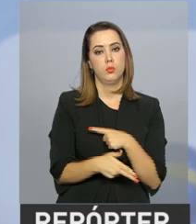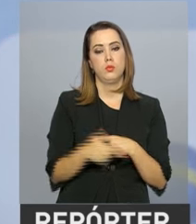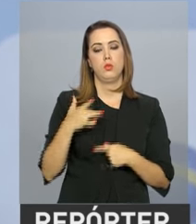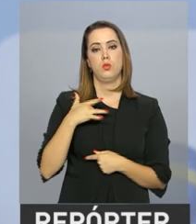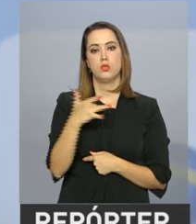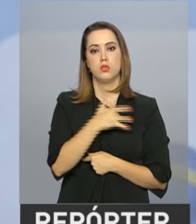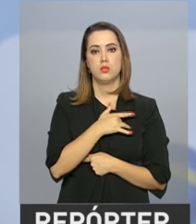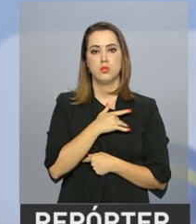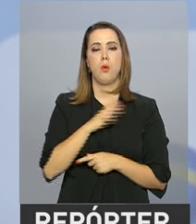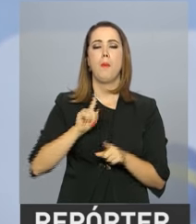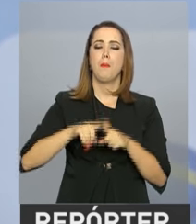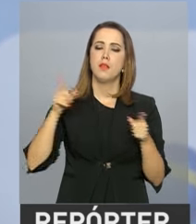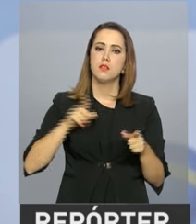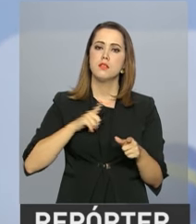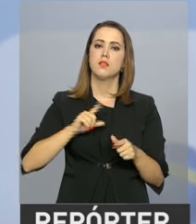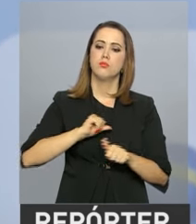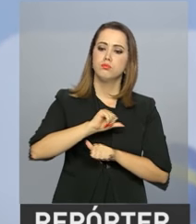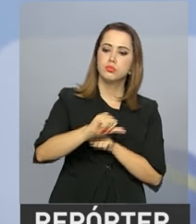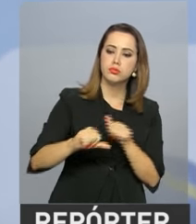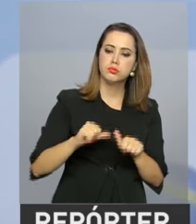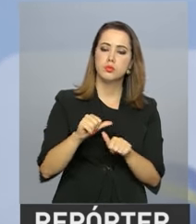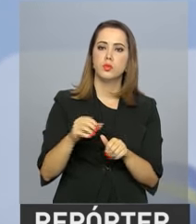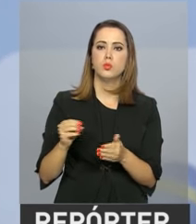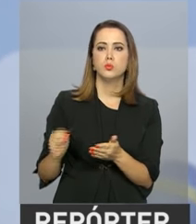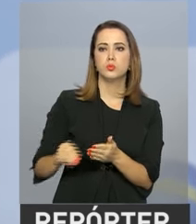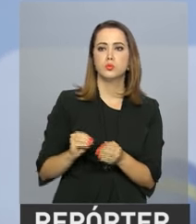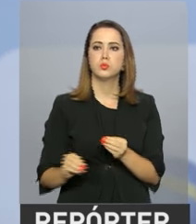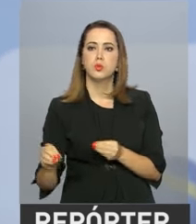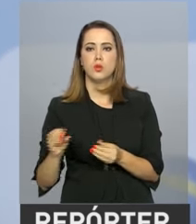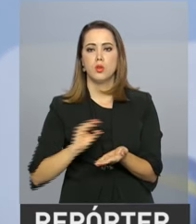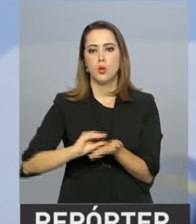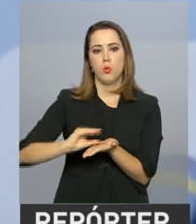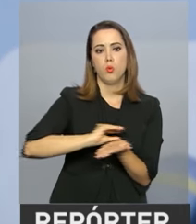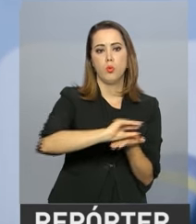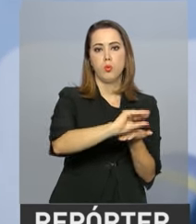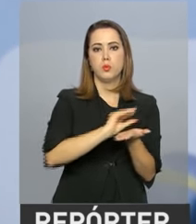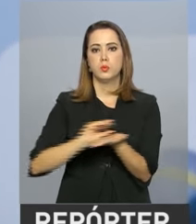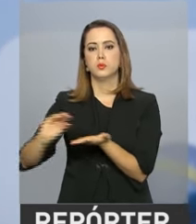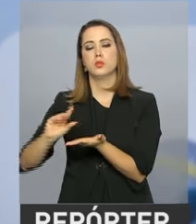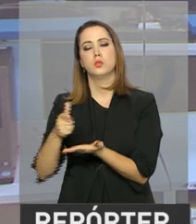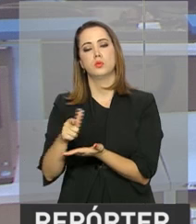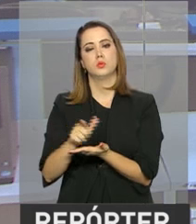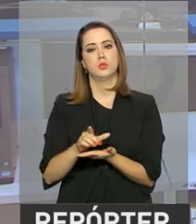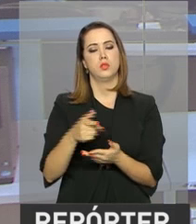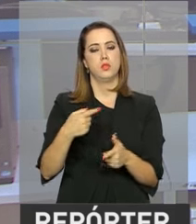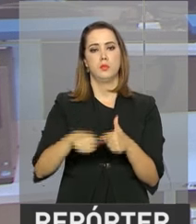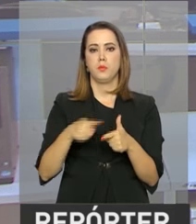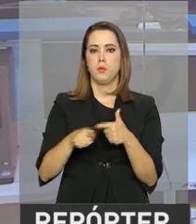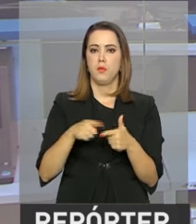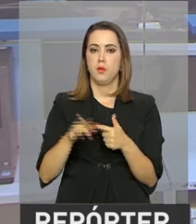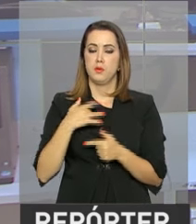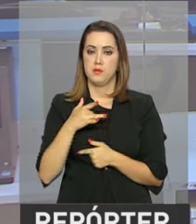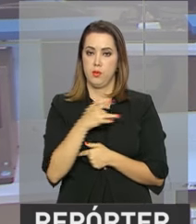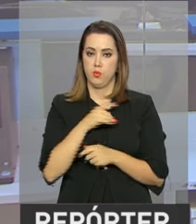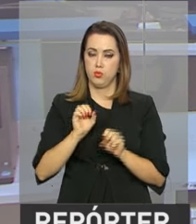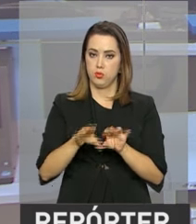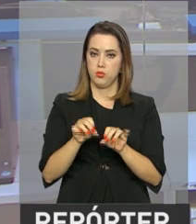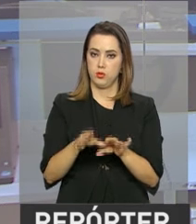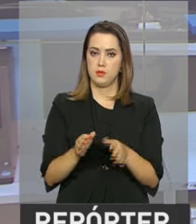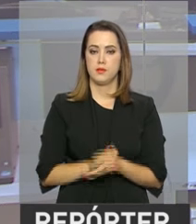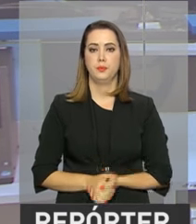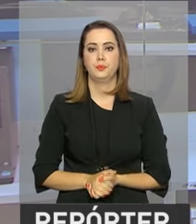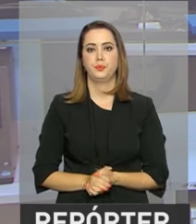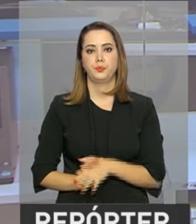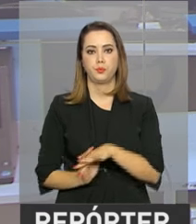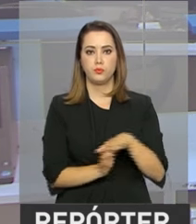Haverá uma readequação de outras áreas para que saúde e educação não tenham redução de recursos. O Brasil está entre os